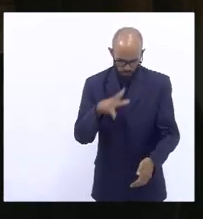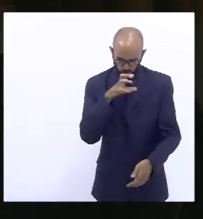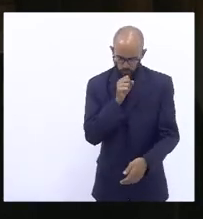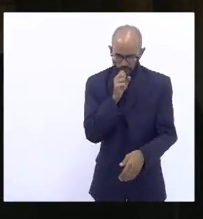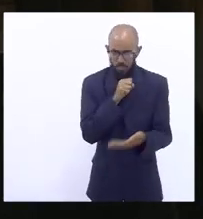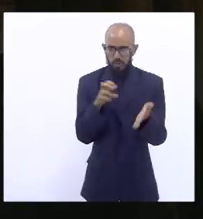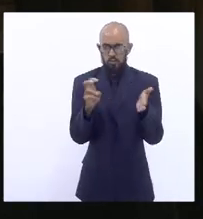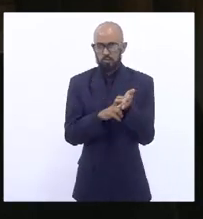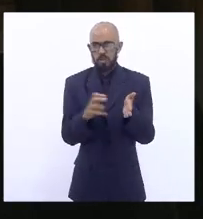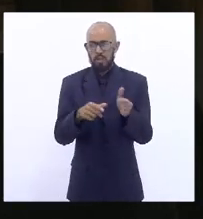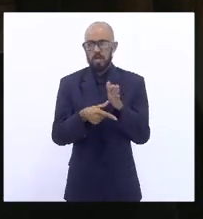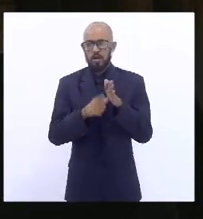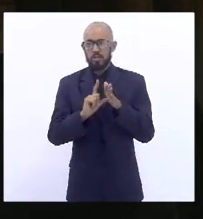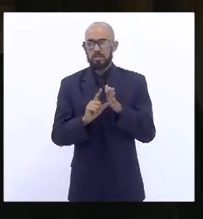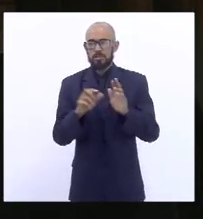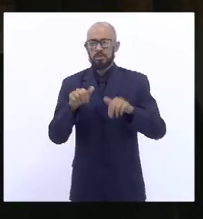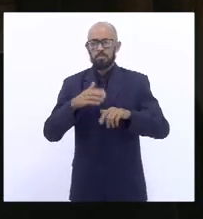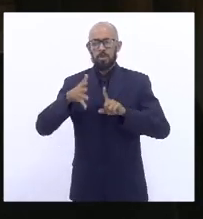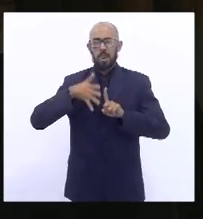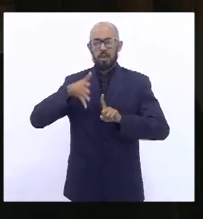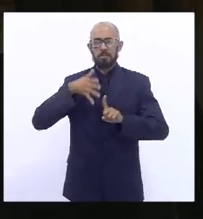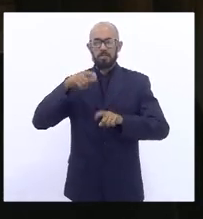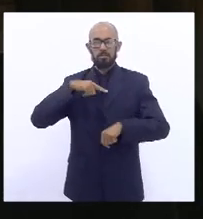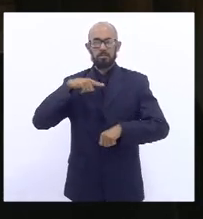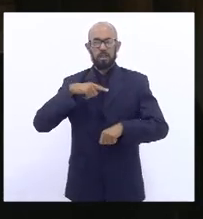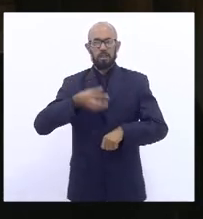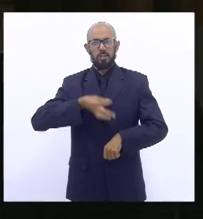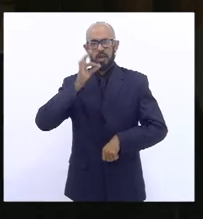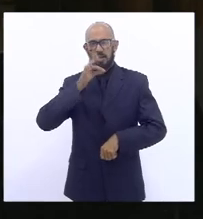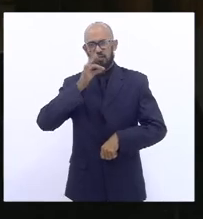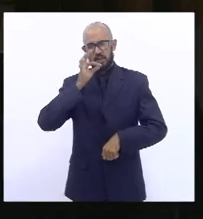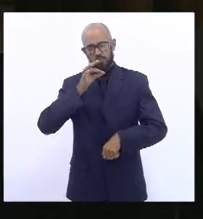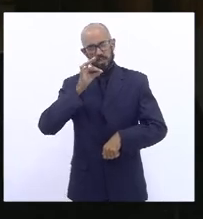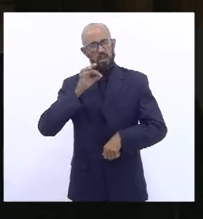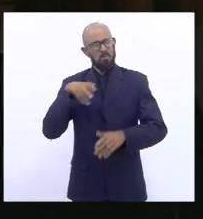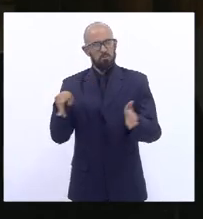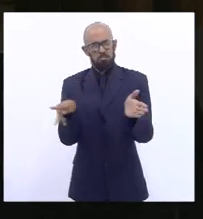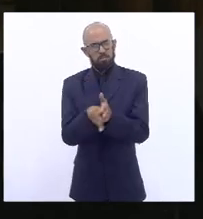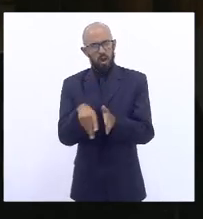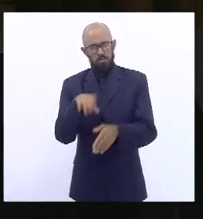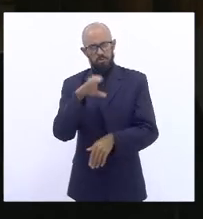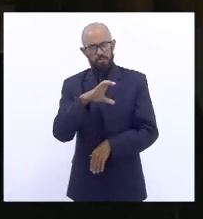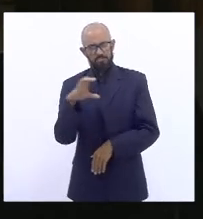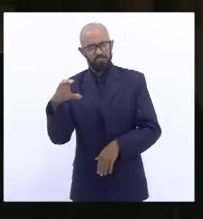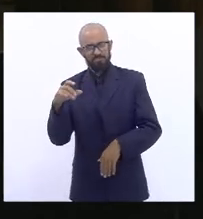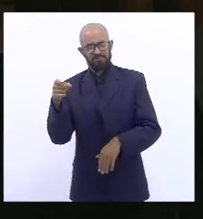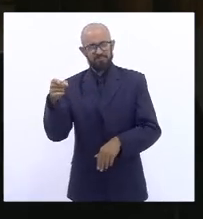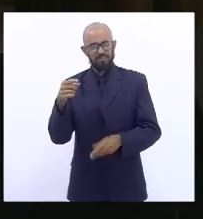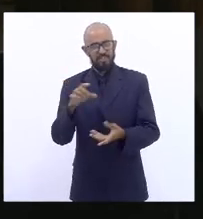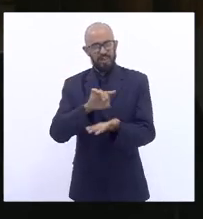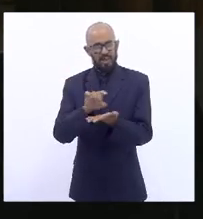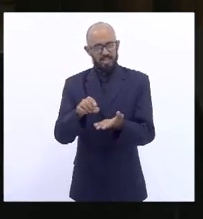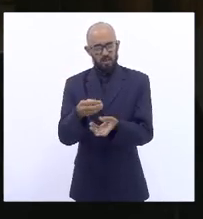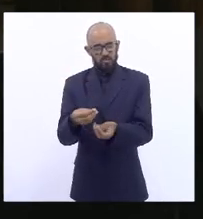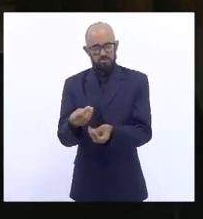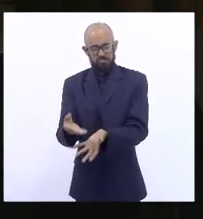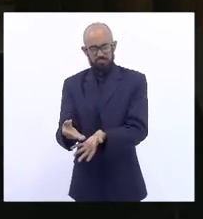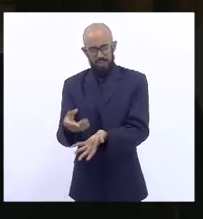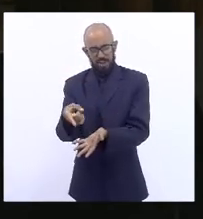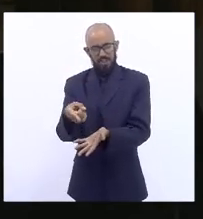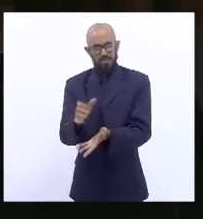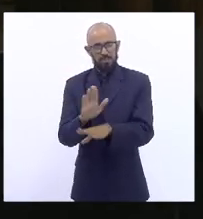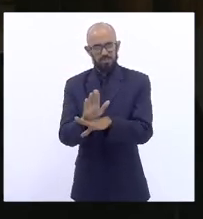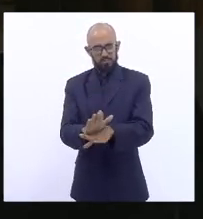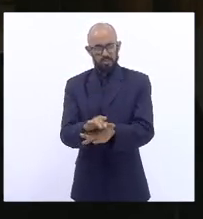palestra, tem aquele tradicional café da manhã de paróquia, né? Gostoso, né? Que cada um leva a sua contribuição, aquele